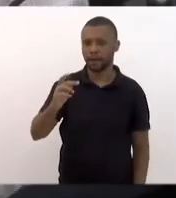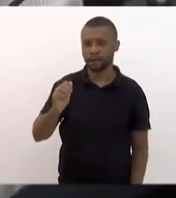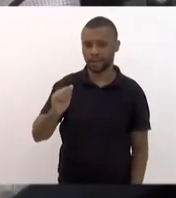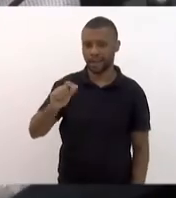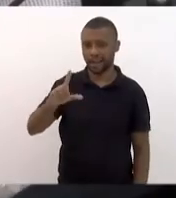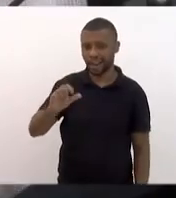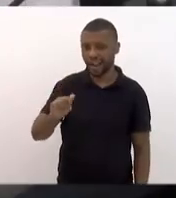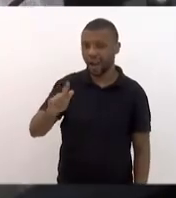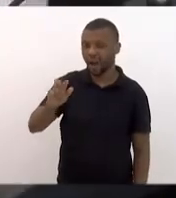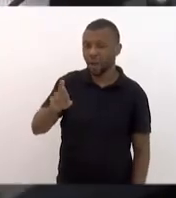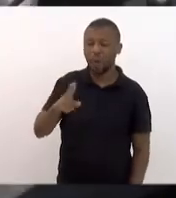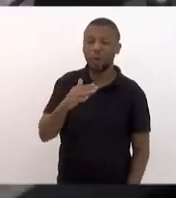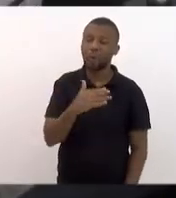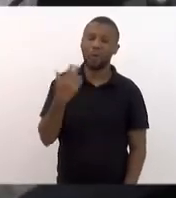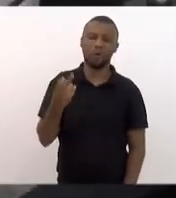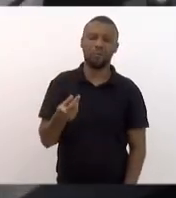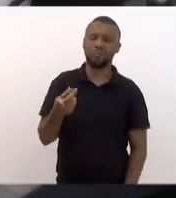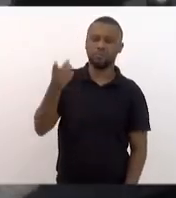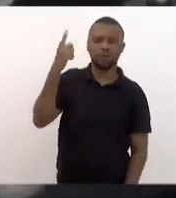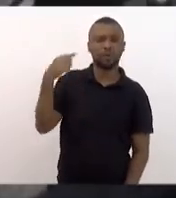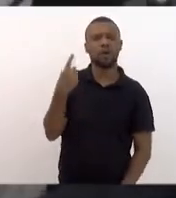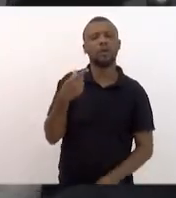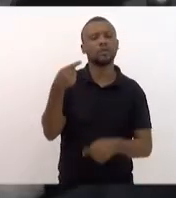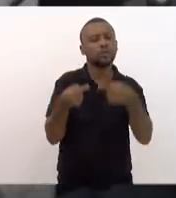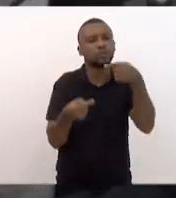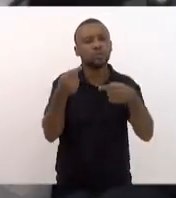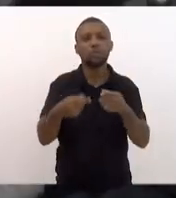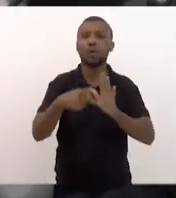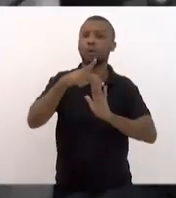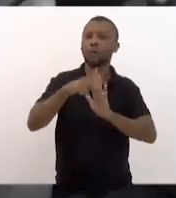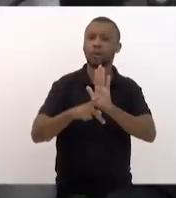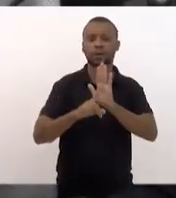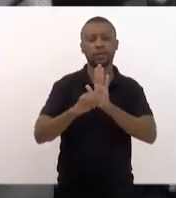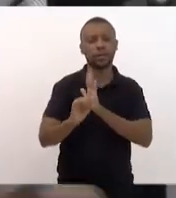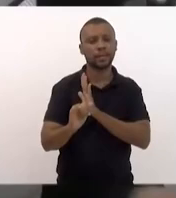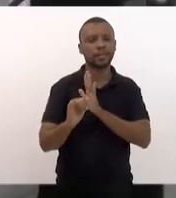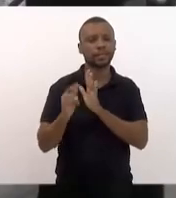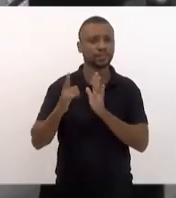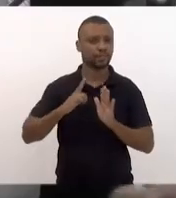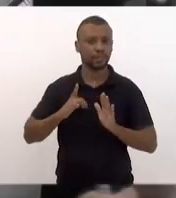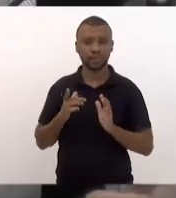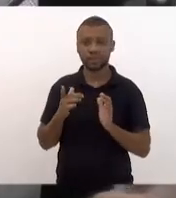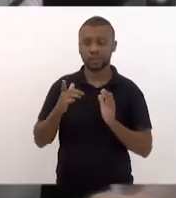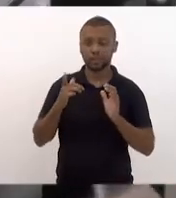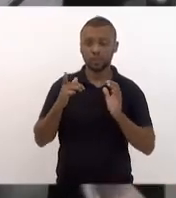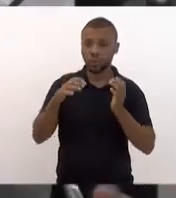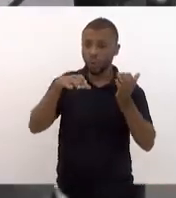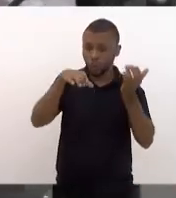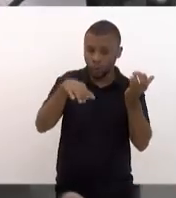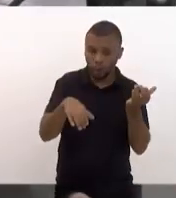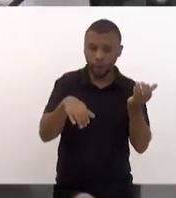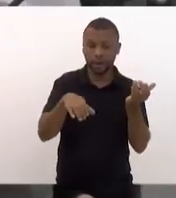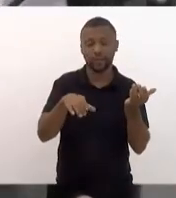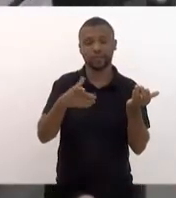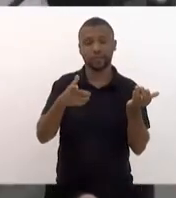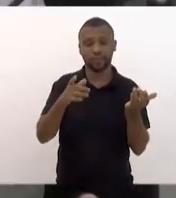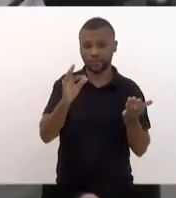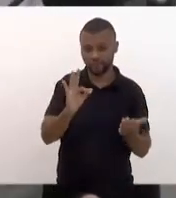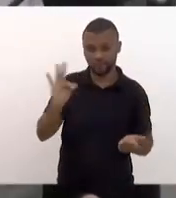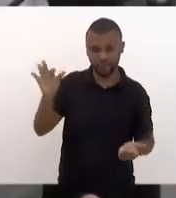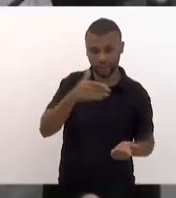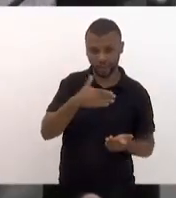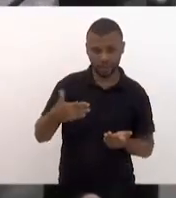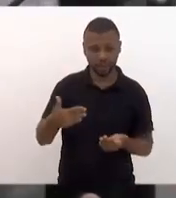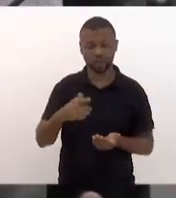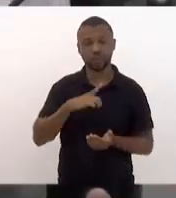muito tempo, né? A gente discutindo o projeto que encontrava-se no Congresso Nacional, uso e ocupação do solo